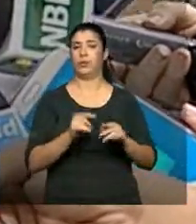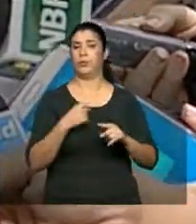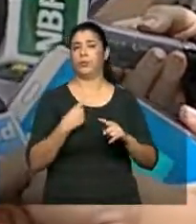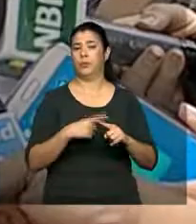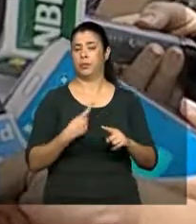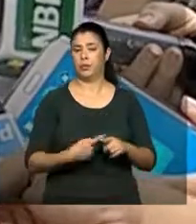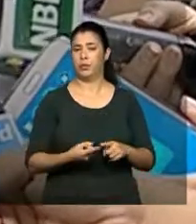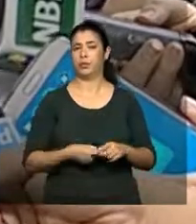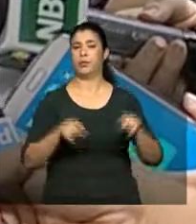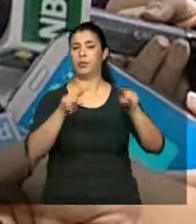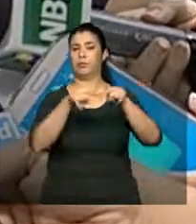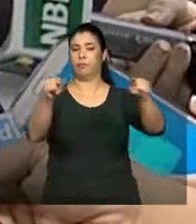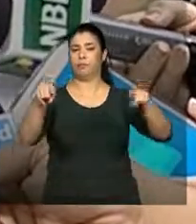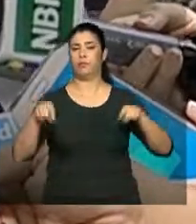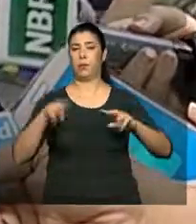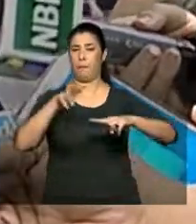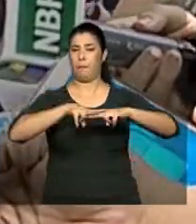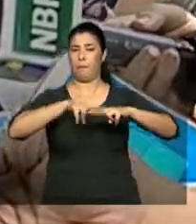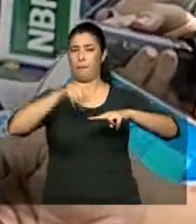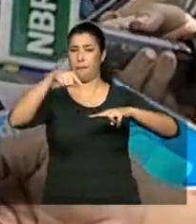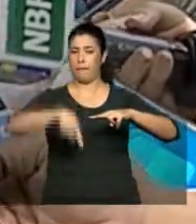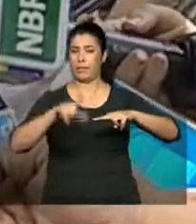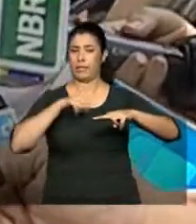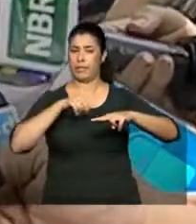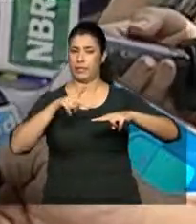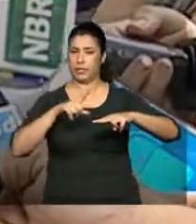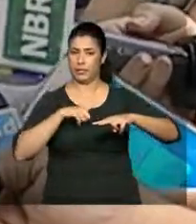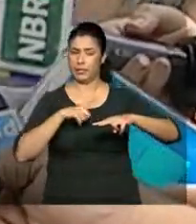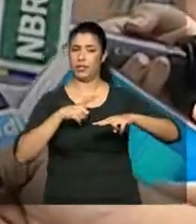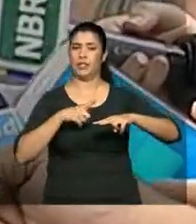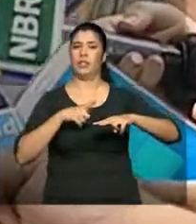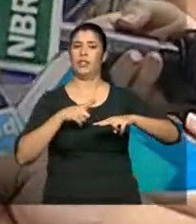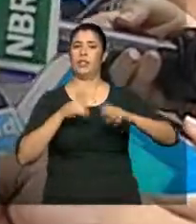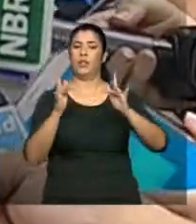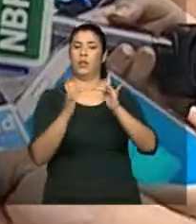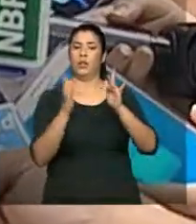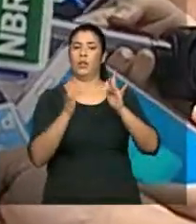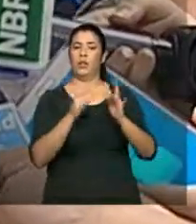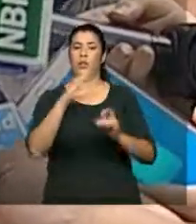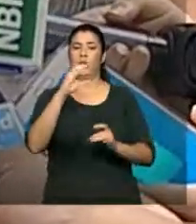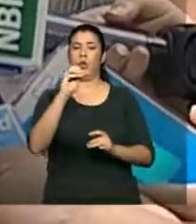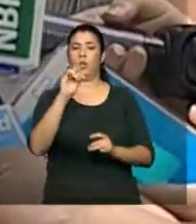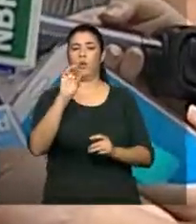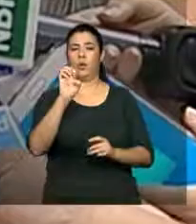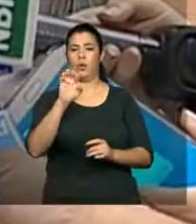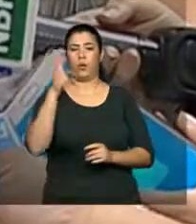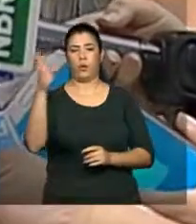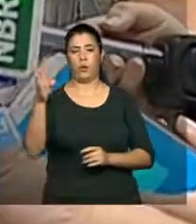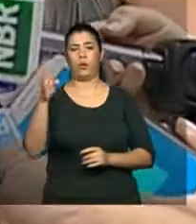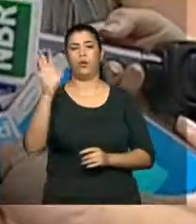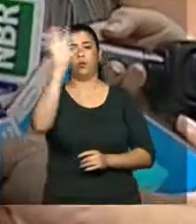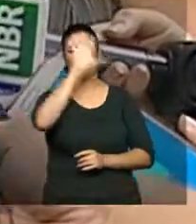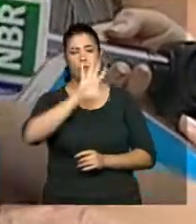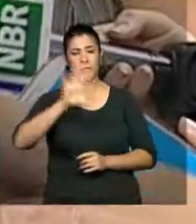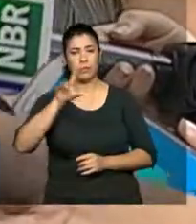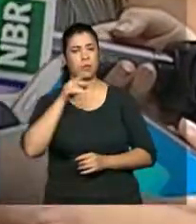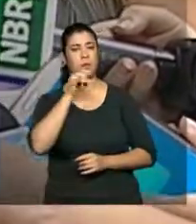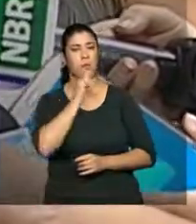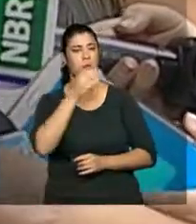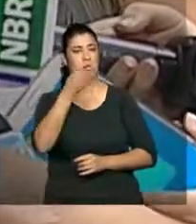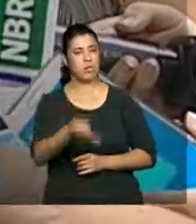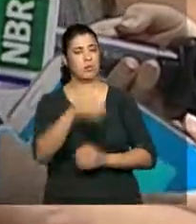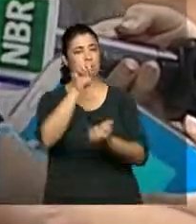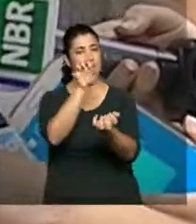presídios, inclusive, que estão com sentença na Corte Interamericana, como é o caso, por exemplo, de Pernambuco, são todos presídios